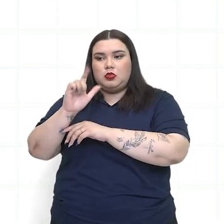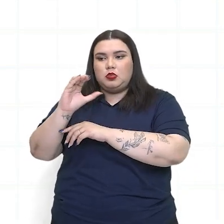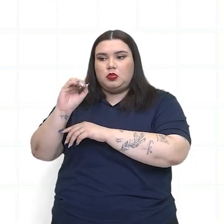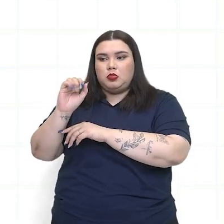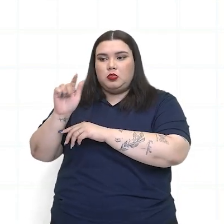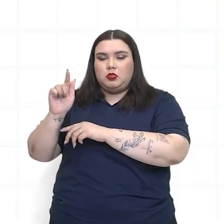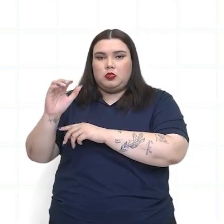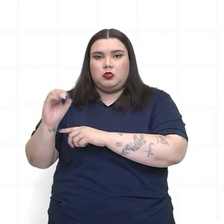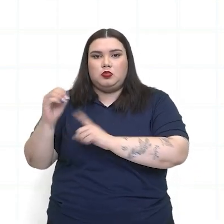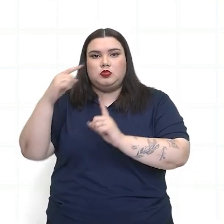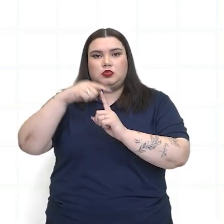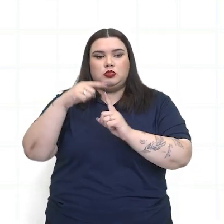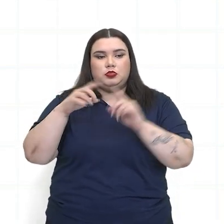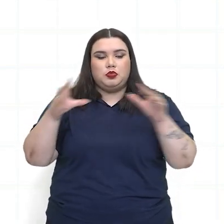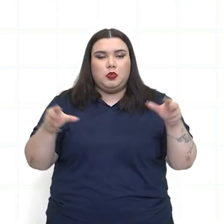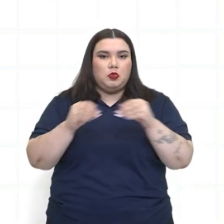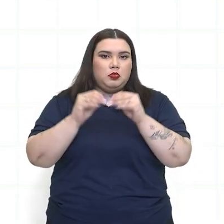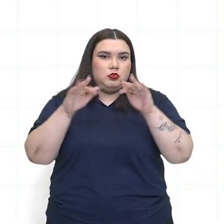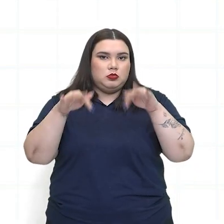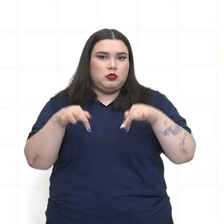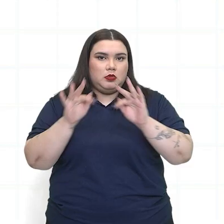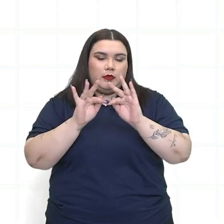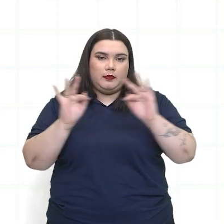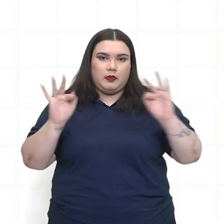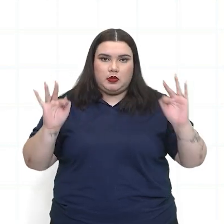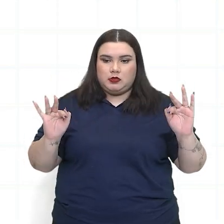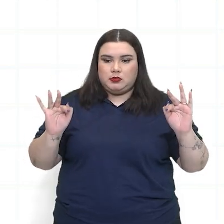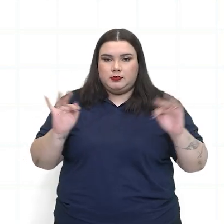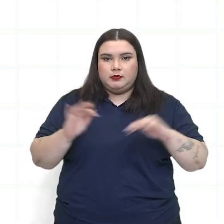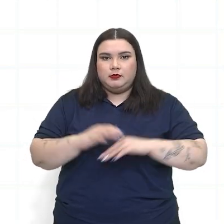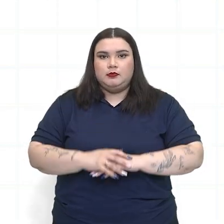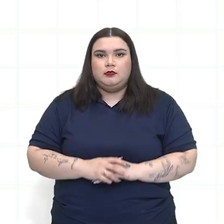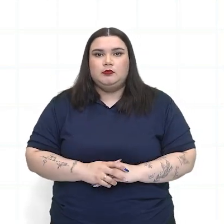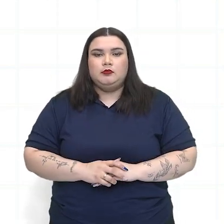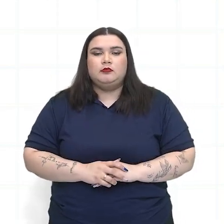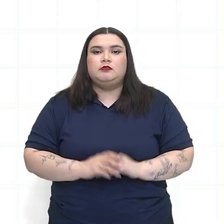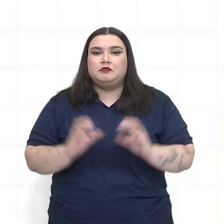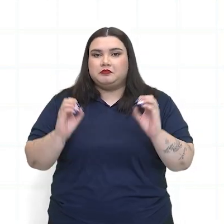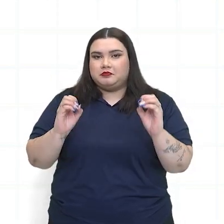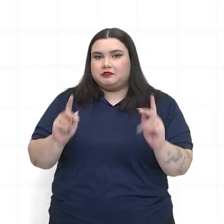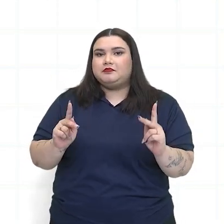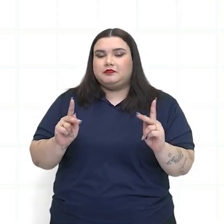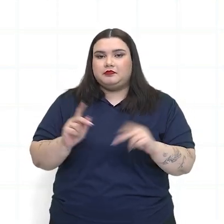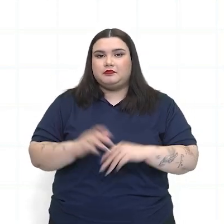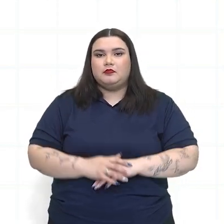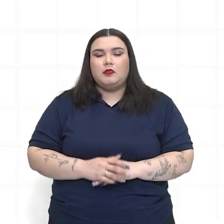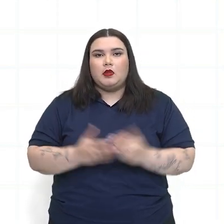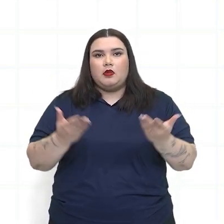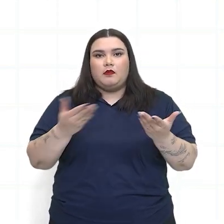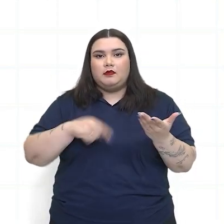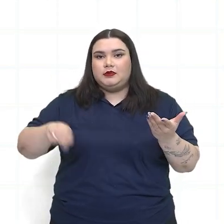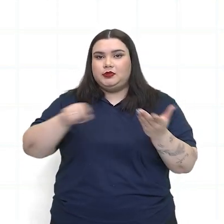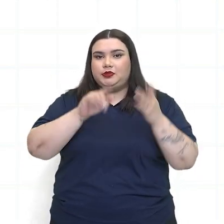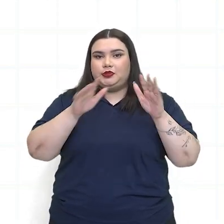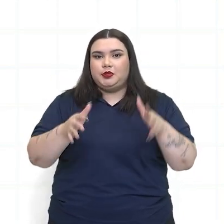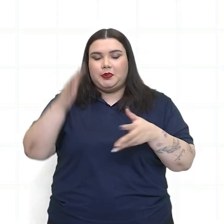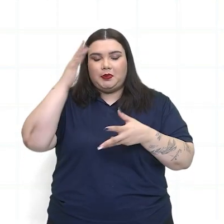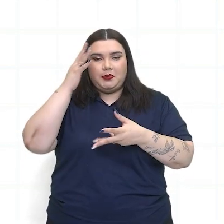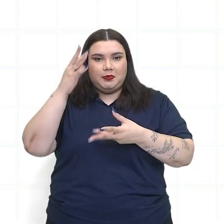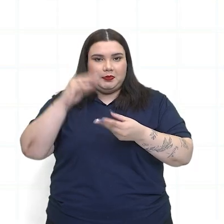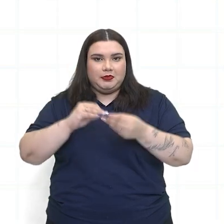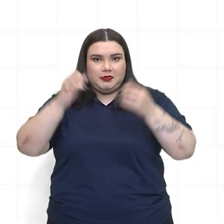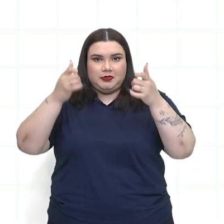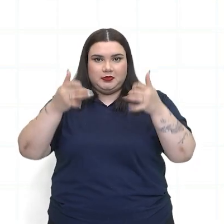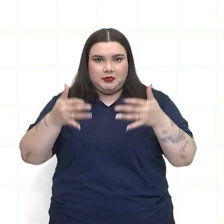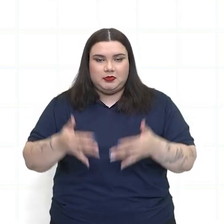para separar a oração coordenada conclusiva. Muito bem. Agora que você entendeu essa